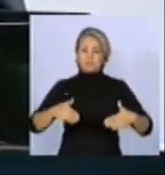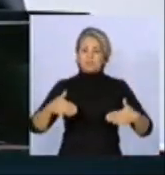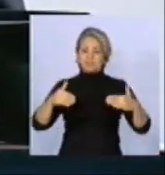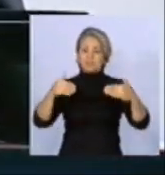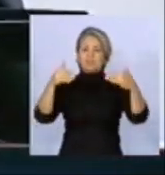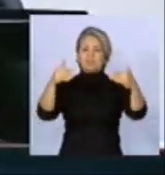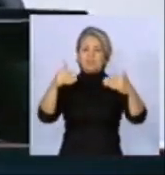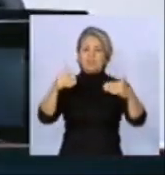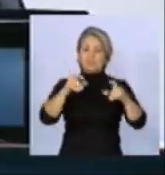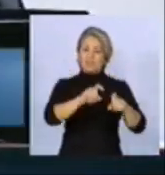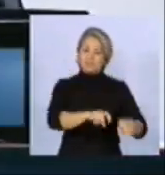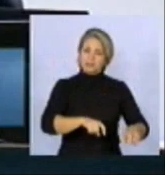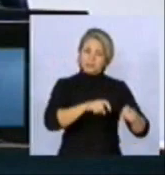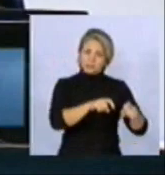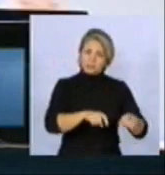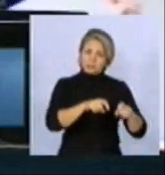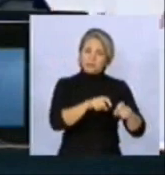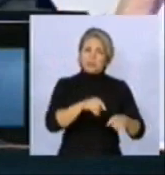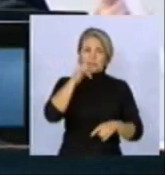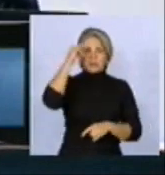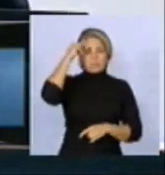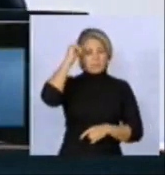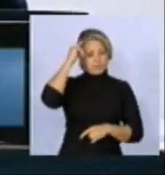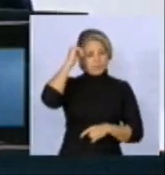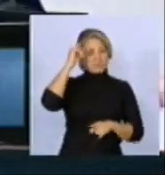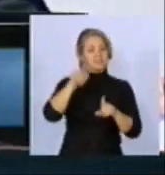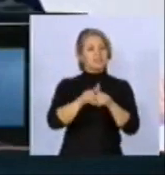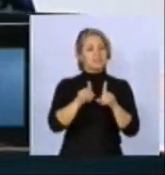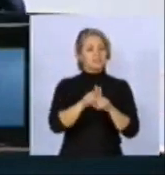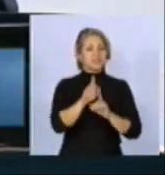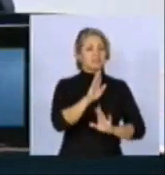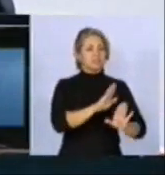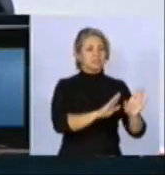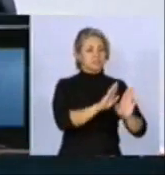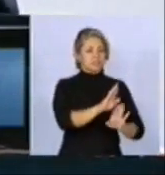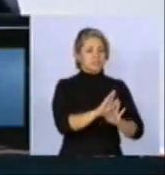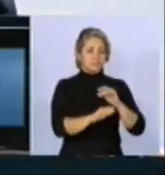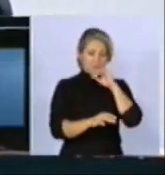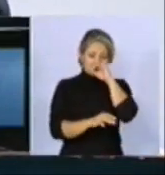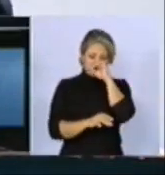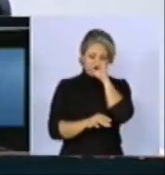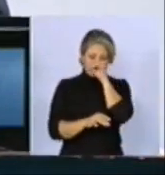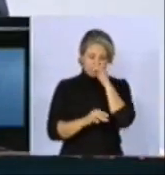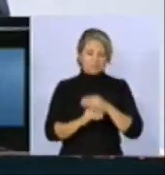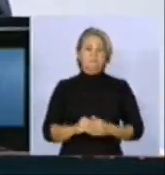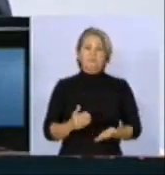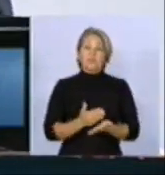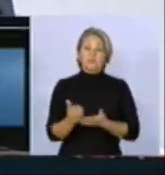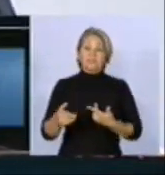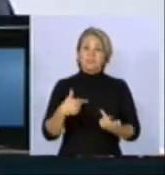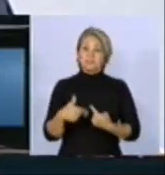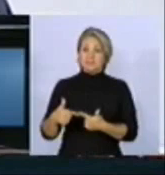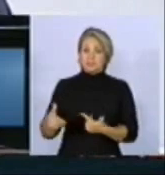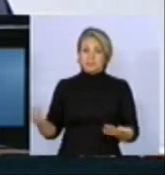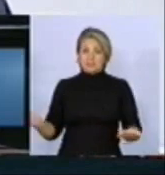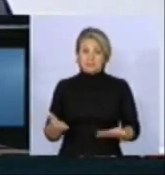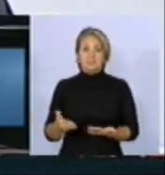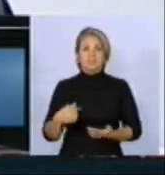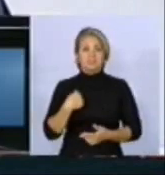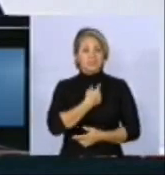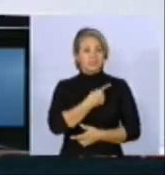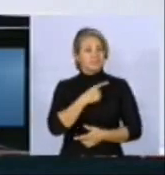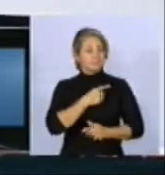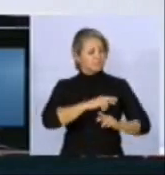pecuária e Abastecimento para nós iniciarmos o trabalho com graças a Deus temos aqui